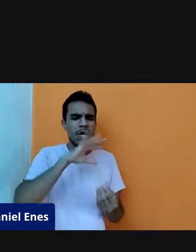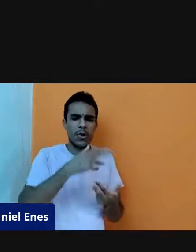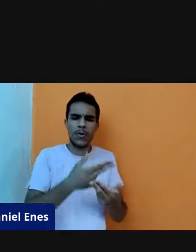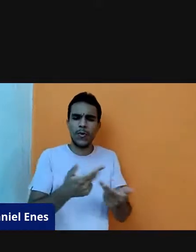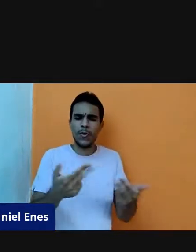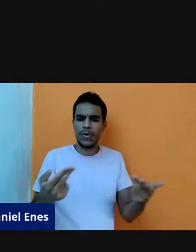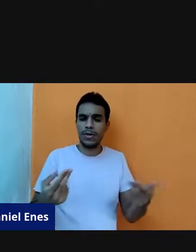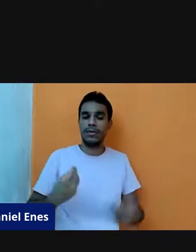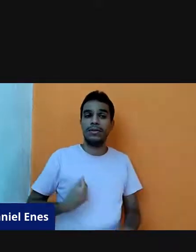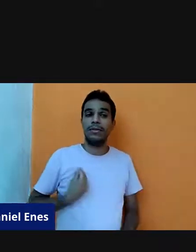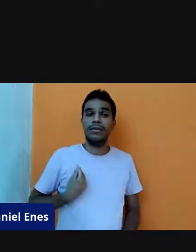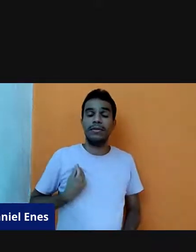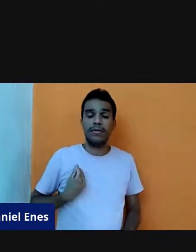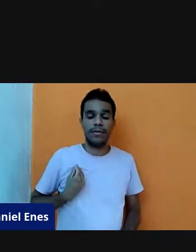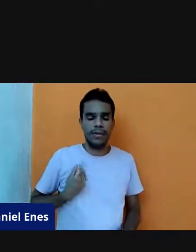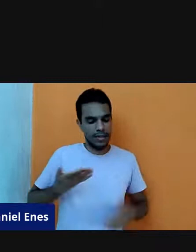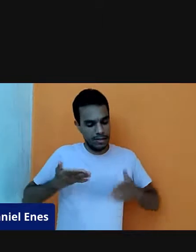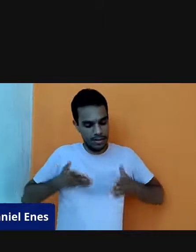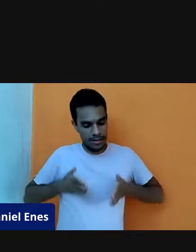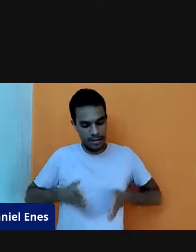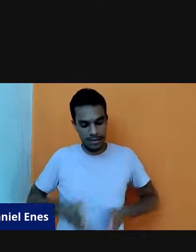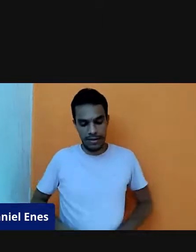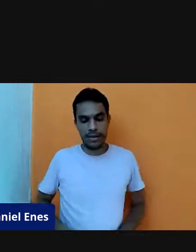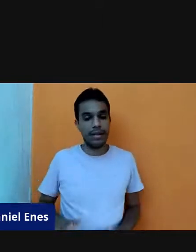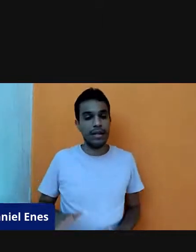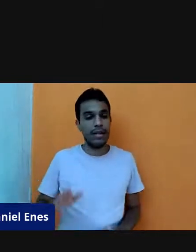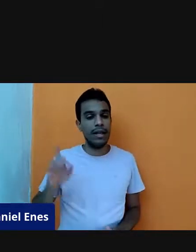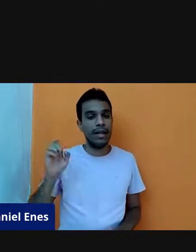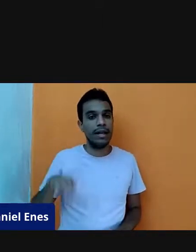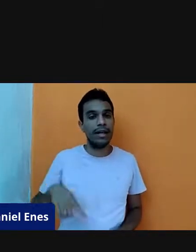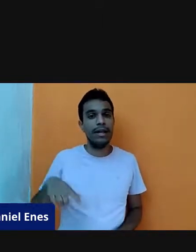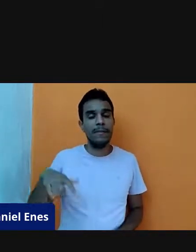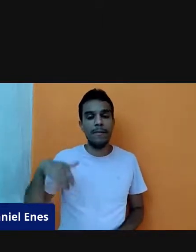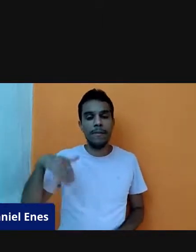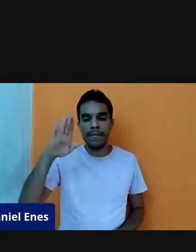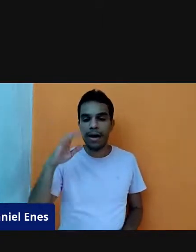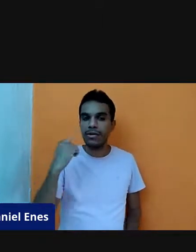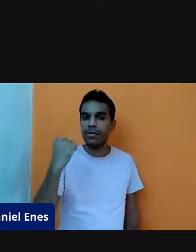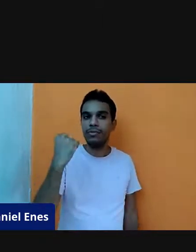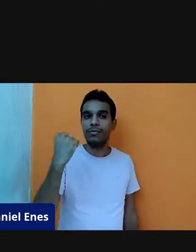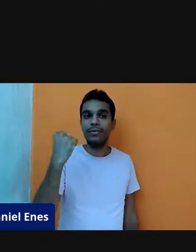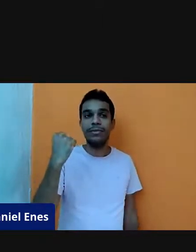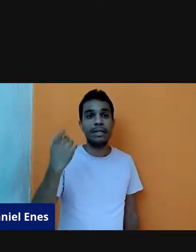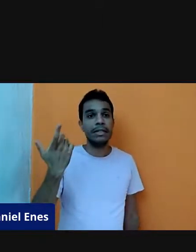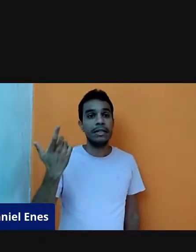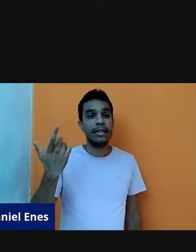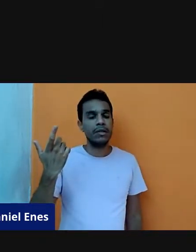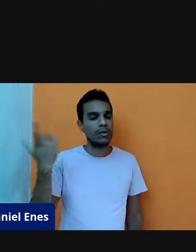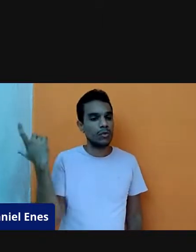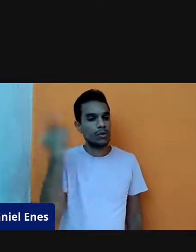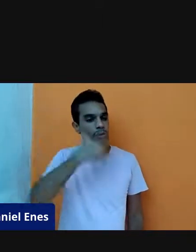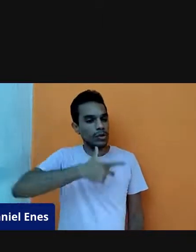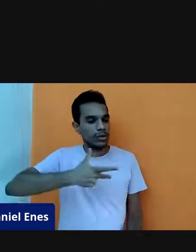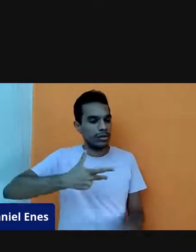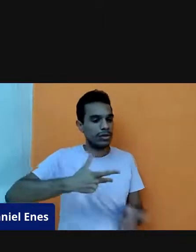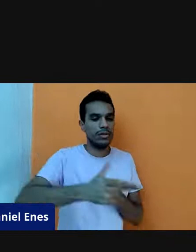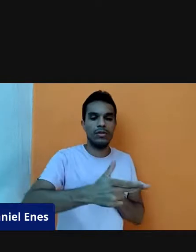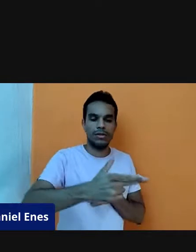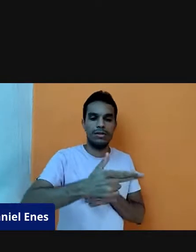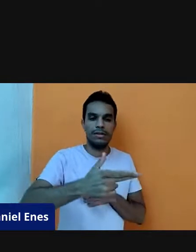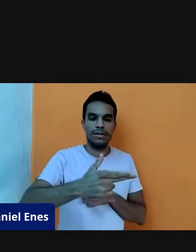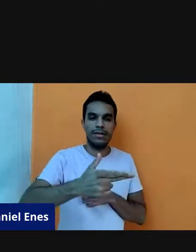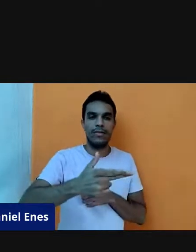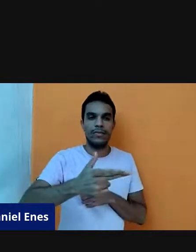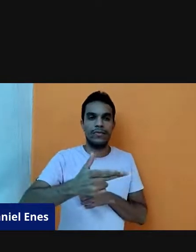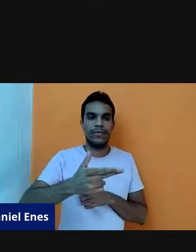vida, o nascimento era ainda mais forte, né? Conseguia romper, era o que